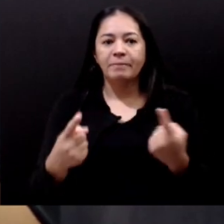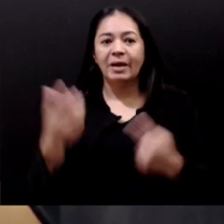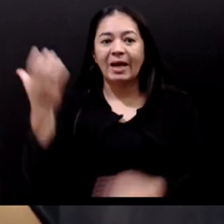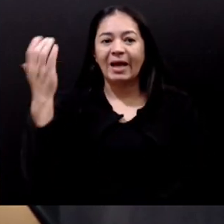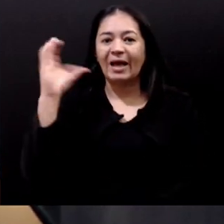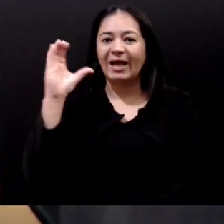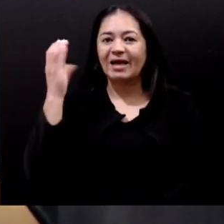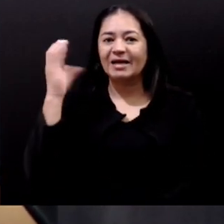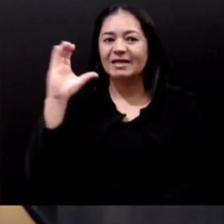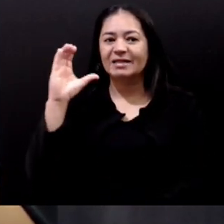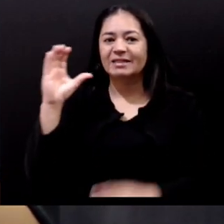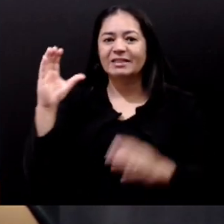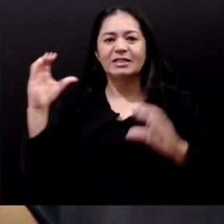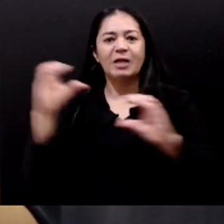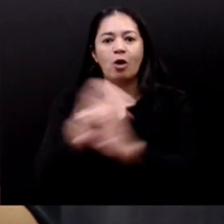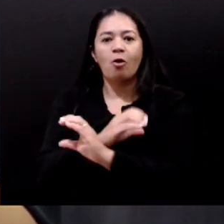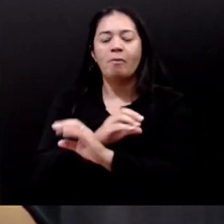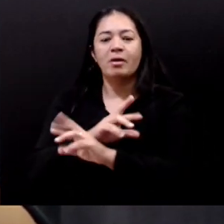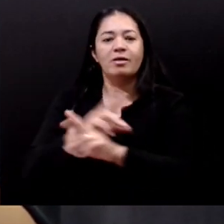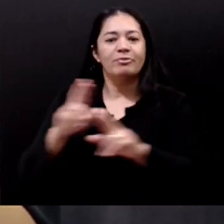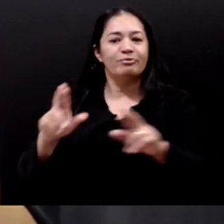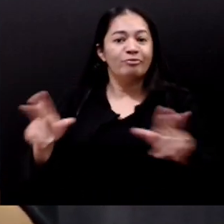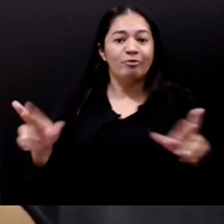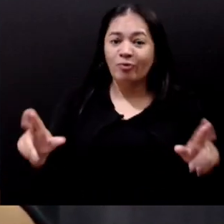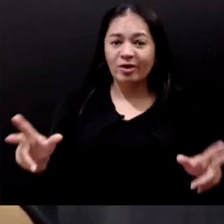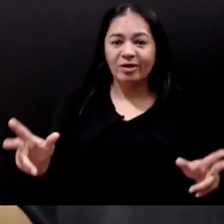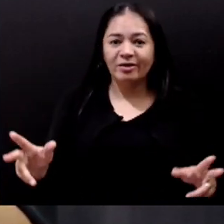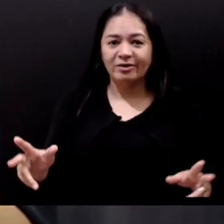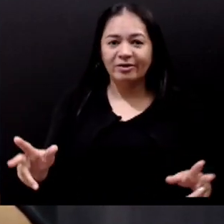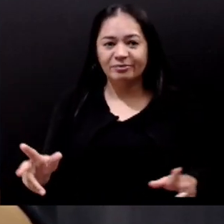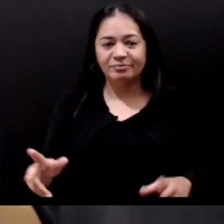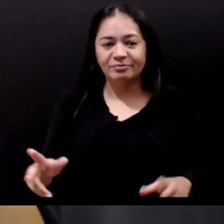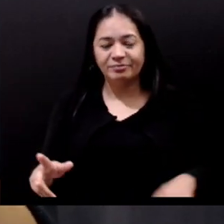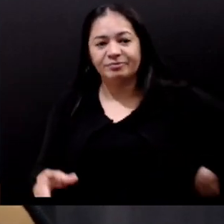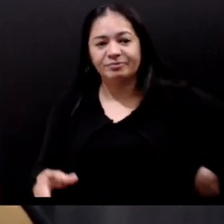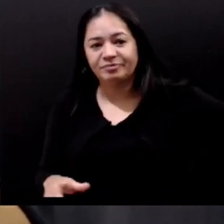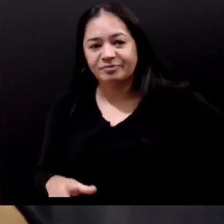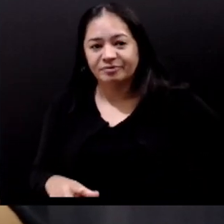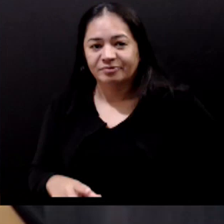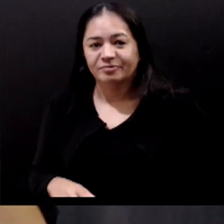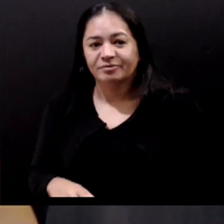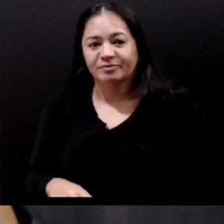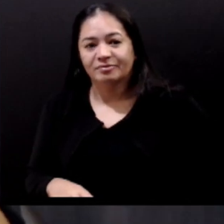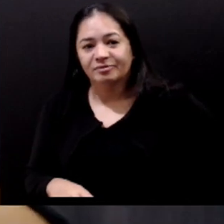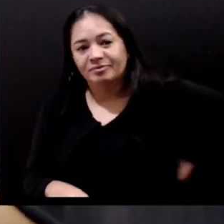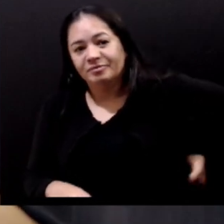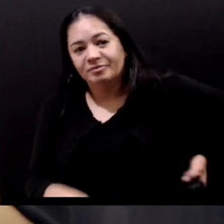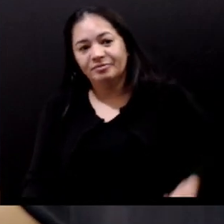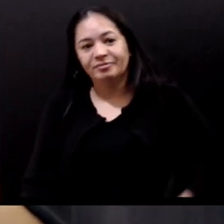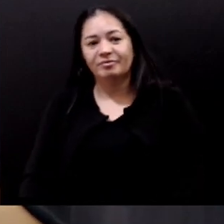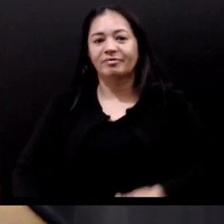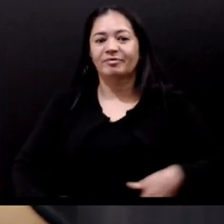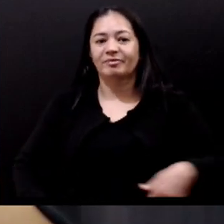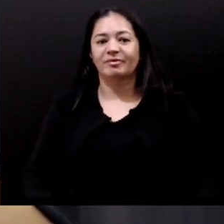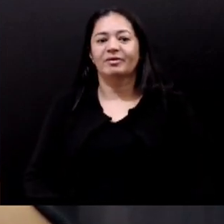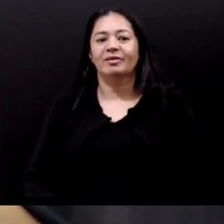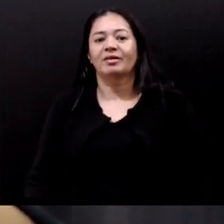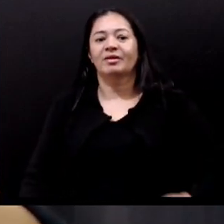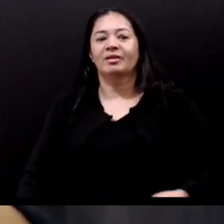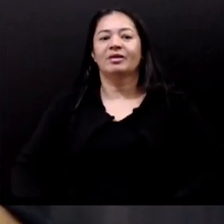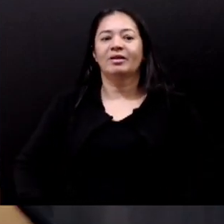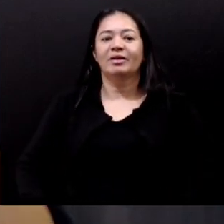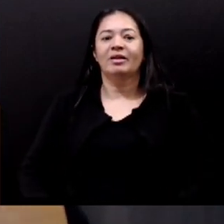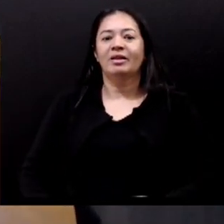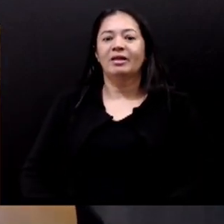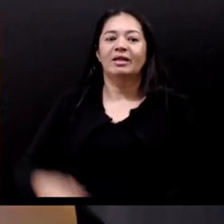fechadinha assim, né? Então, é, tem tudo isso. E antigamente isso ficava só fechado em um ou dois tipos de mídia, a